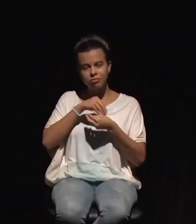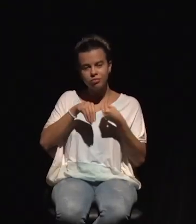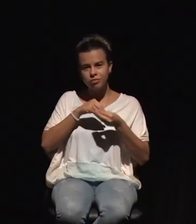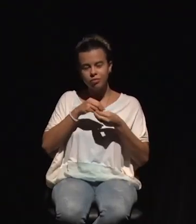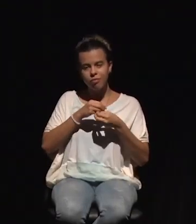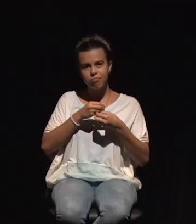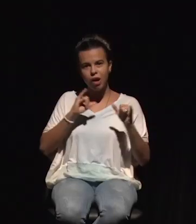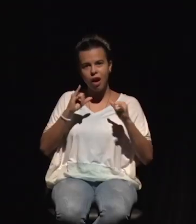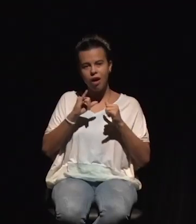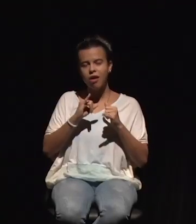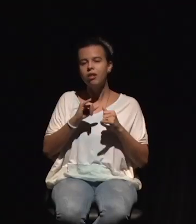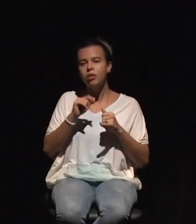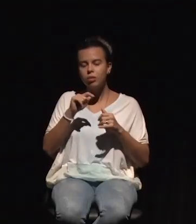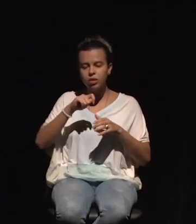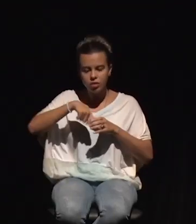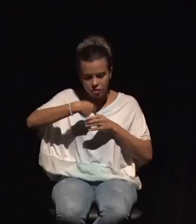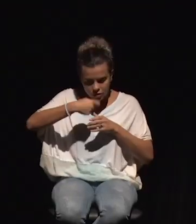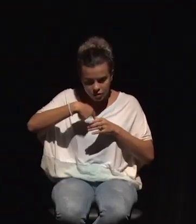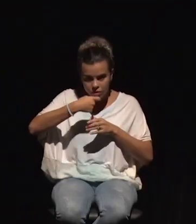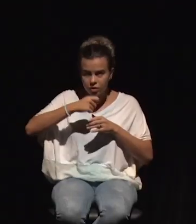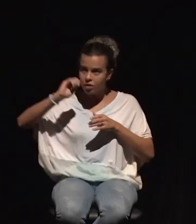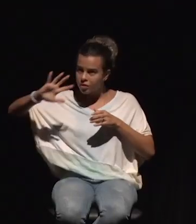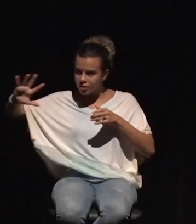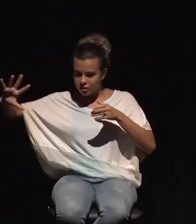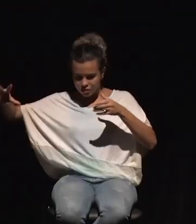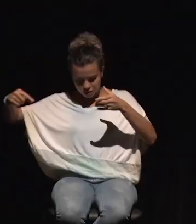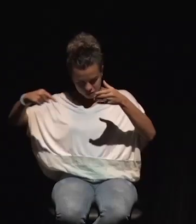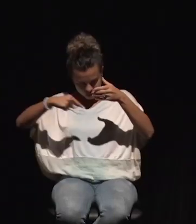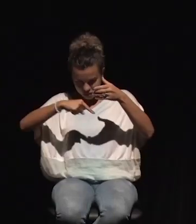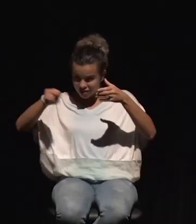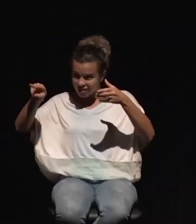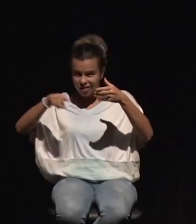e se o ato alimentar com a construção da paisagem